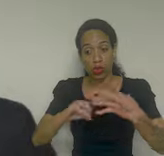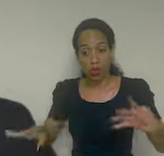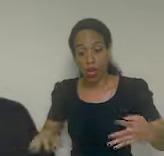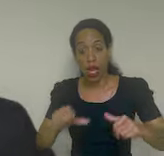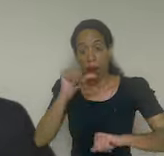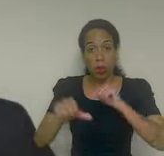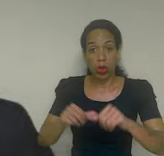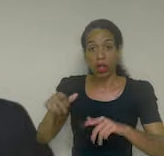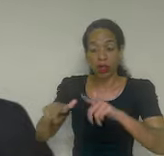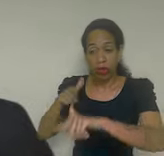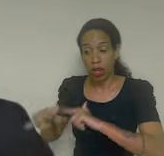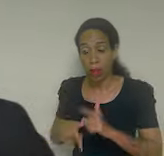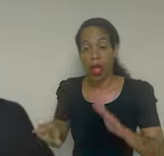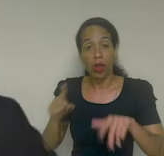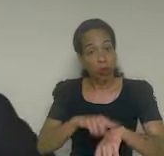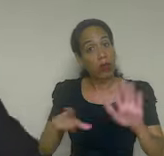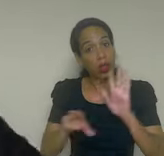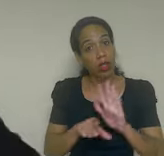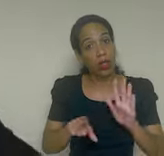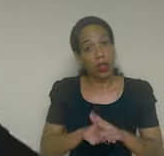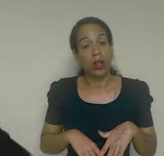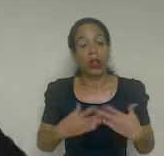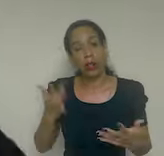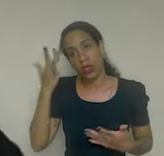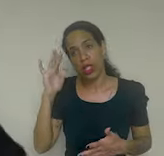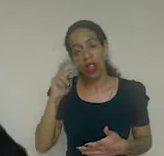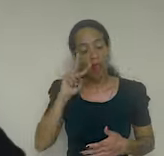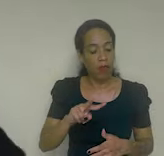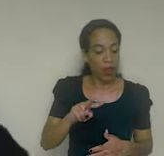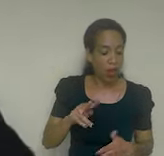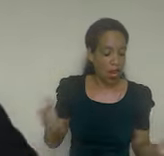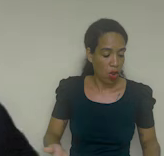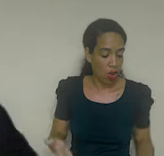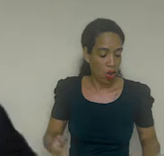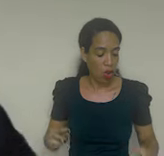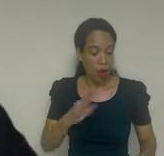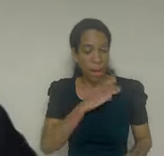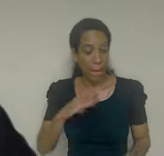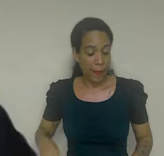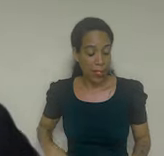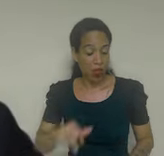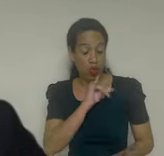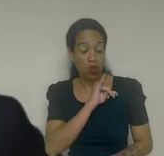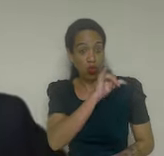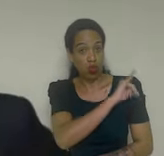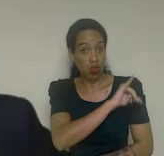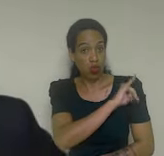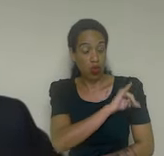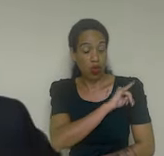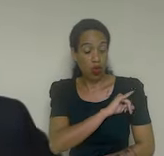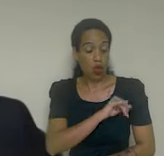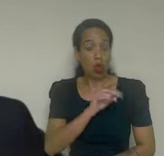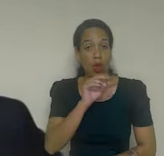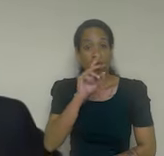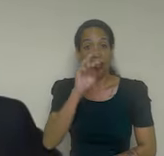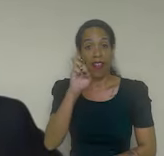da reforma trabalhista que alterou a legislação. Agora, não sei se vocês acompanharam uma decisão recente do ministro, até aqui do Rio, né? Nosso colega, o